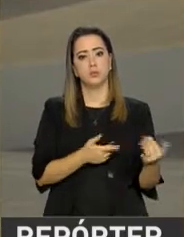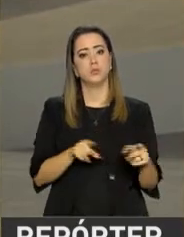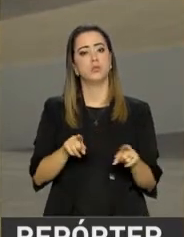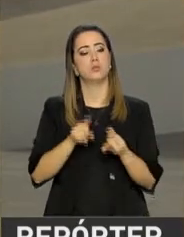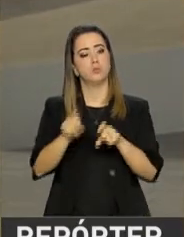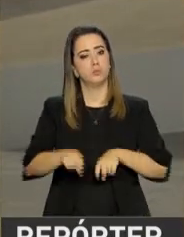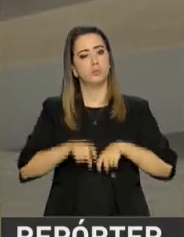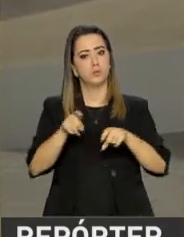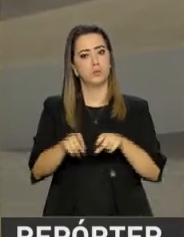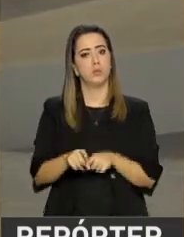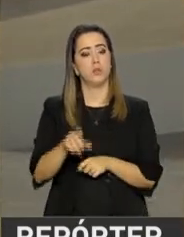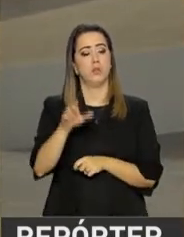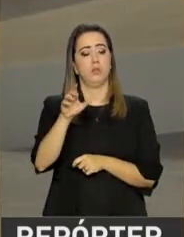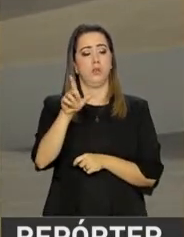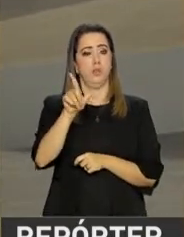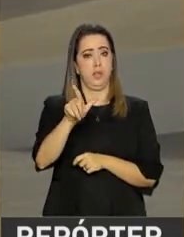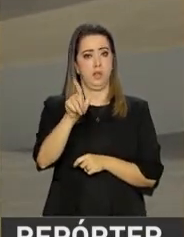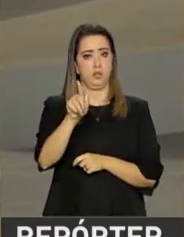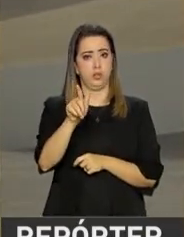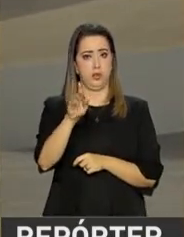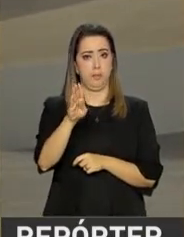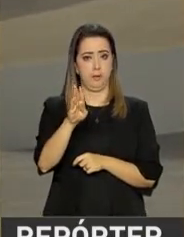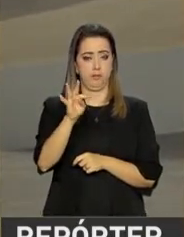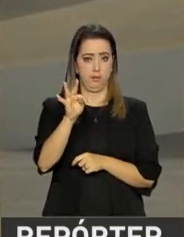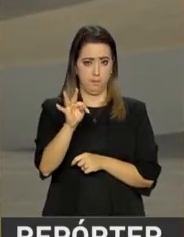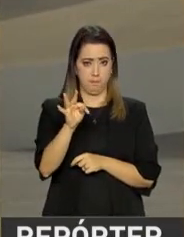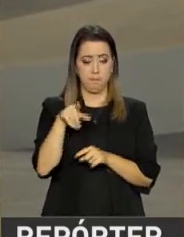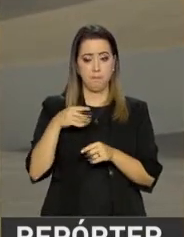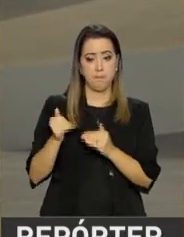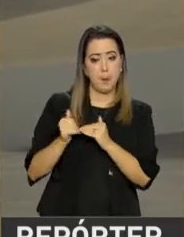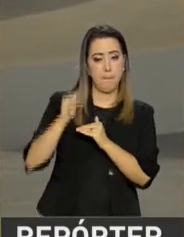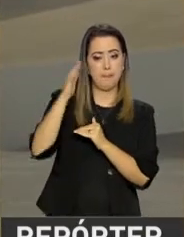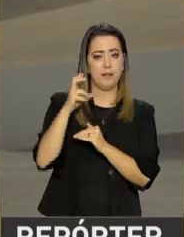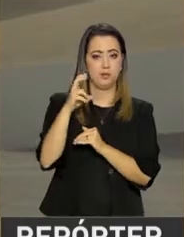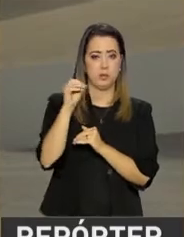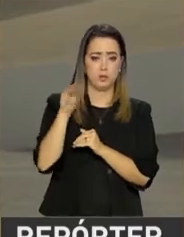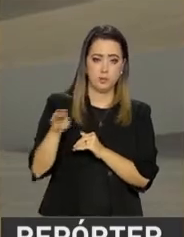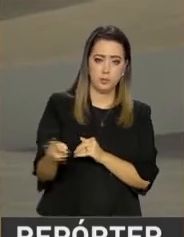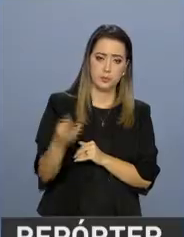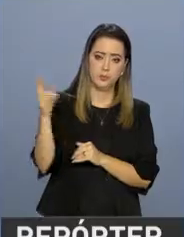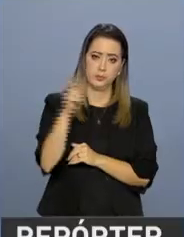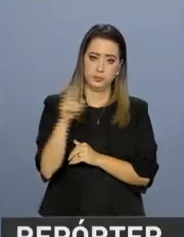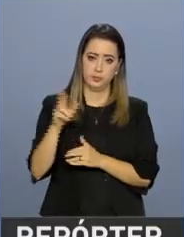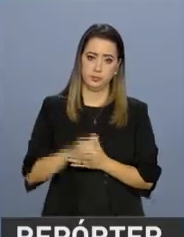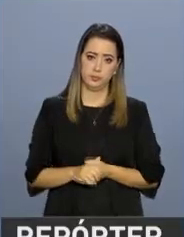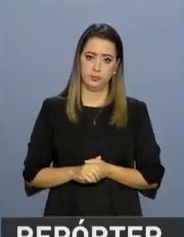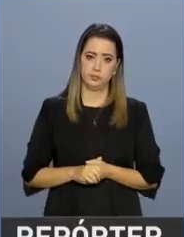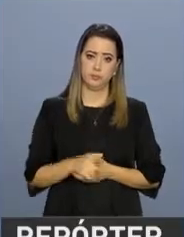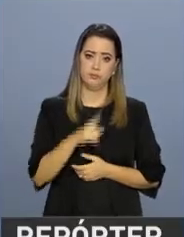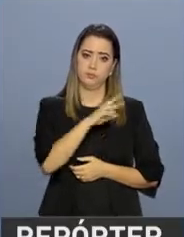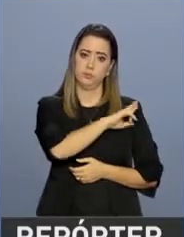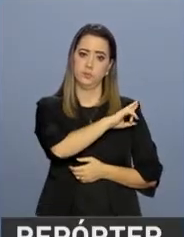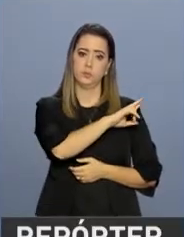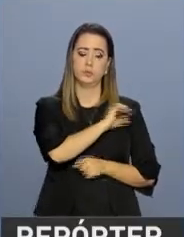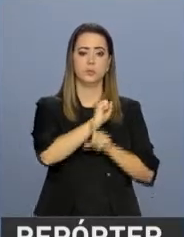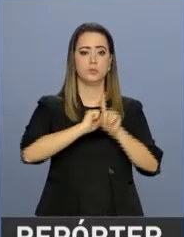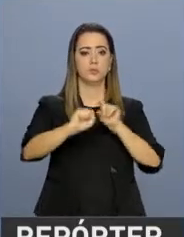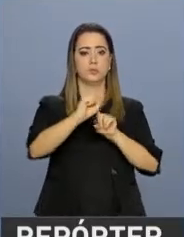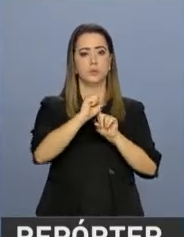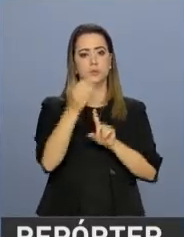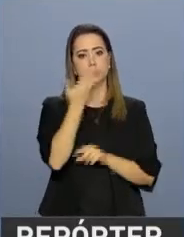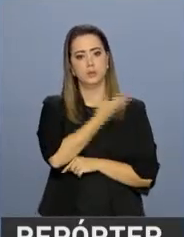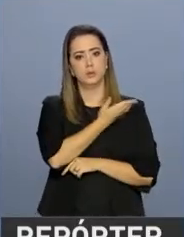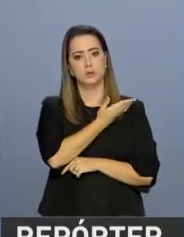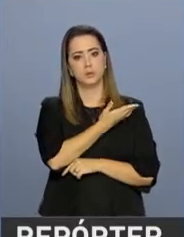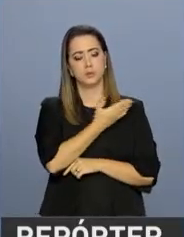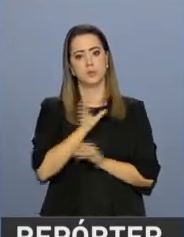lgbt um investimento superior a 50 milhões de reais a representante da sociedade civil no